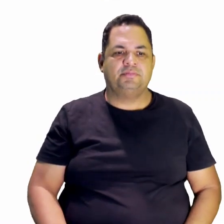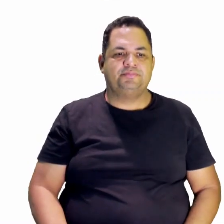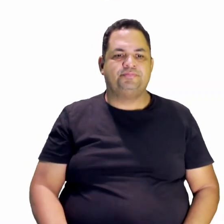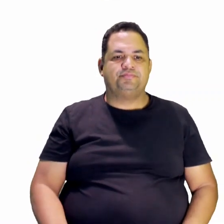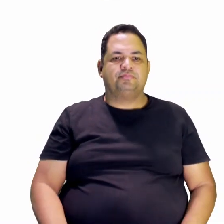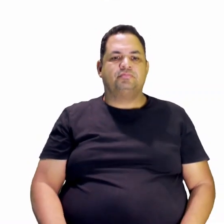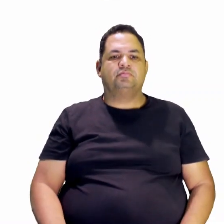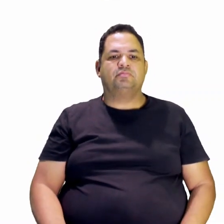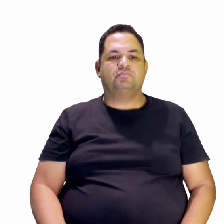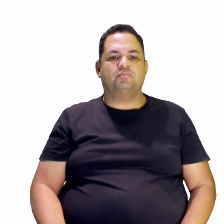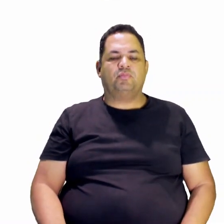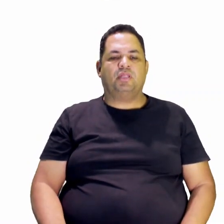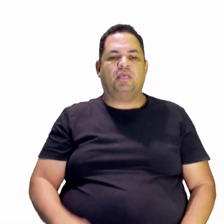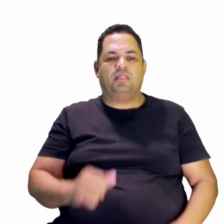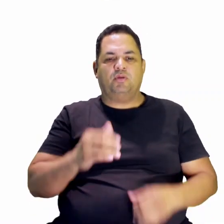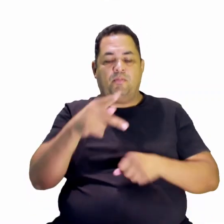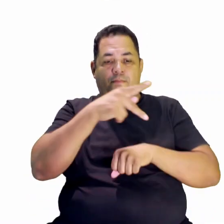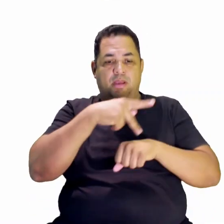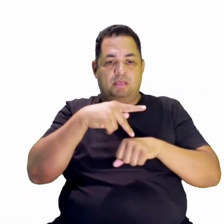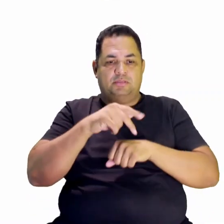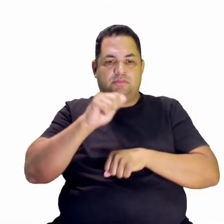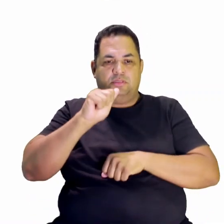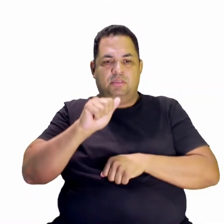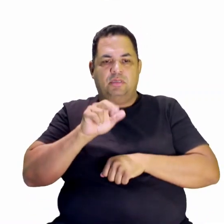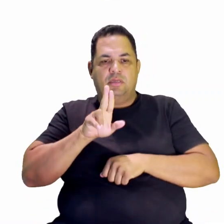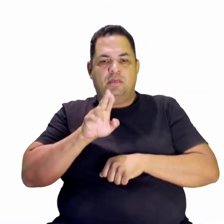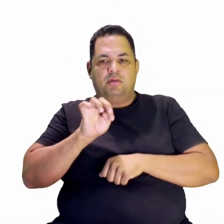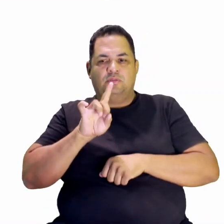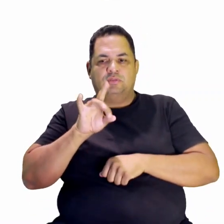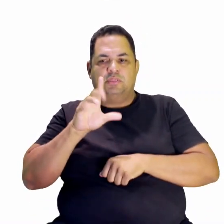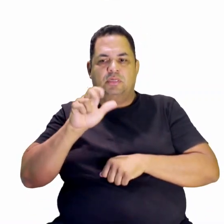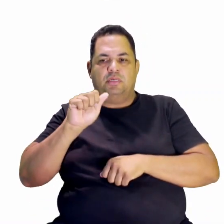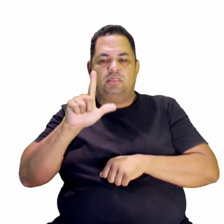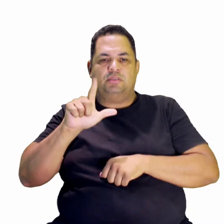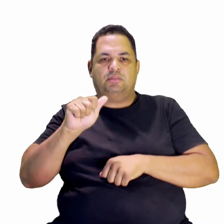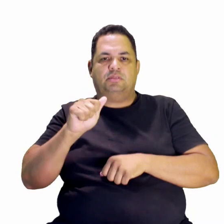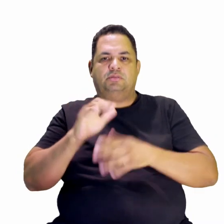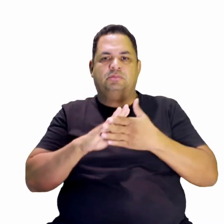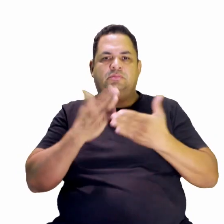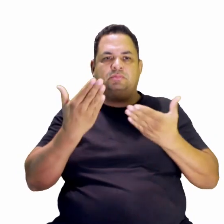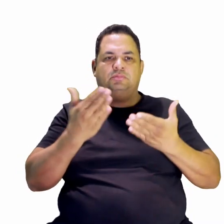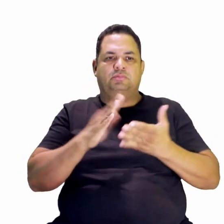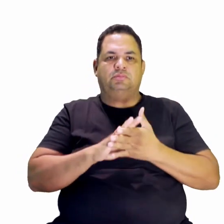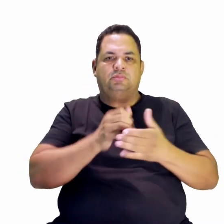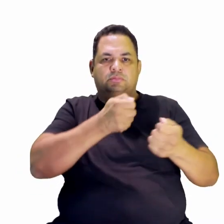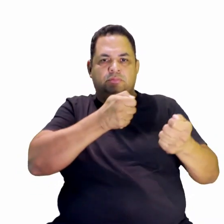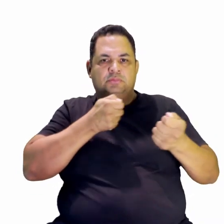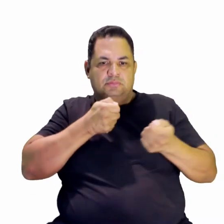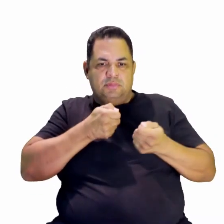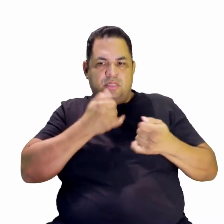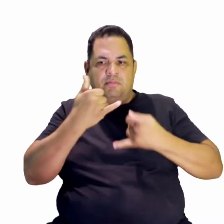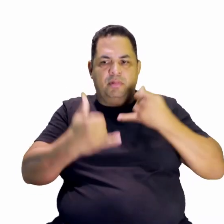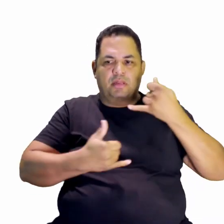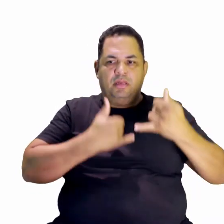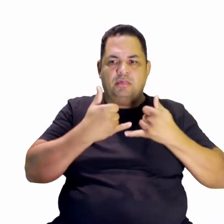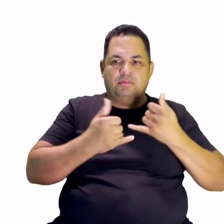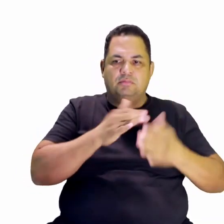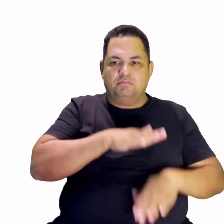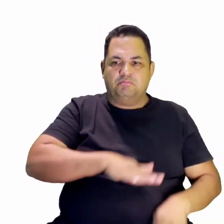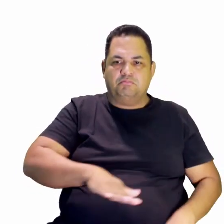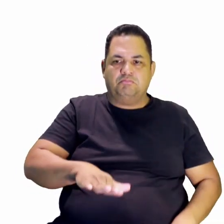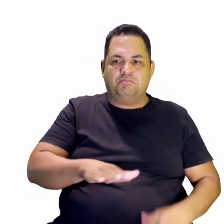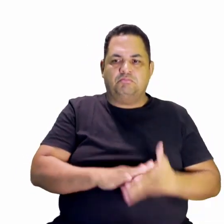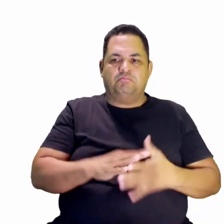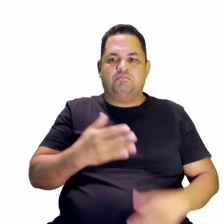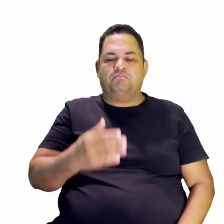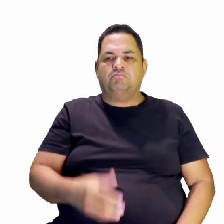na Austrália, né? Tem até o crédito aí da Austrália. Então é isso mesmo, cabo de guerra, aquela brincadeira de criança, que é